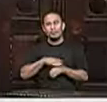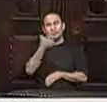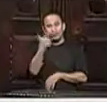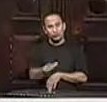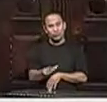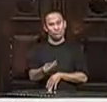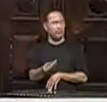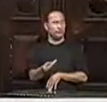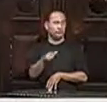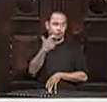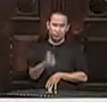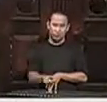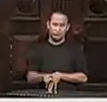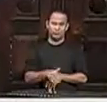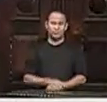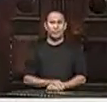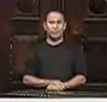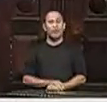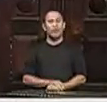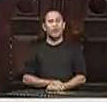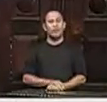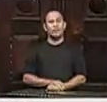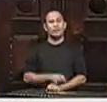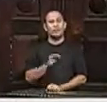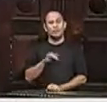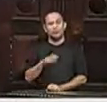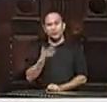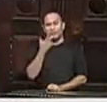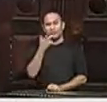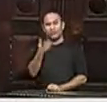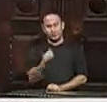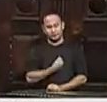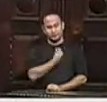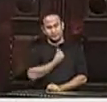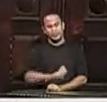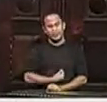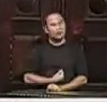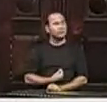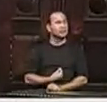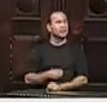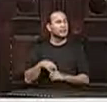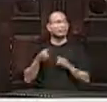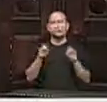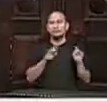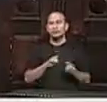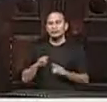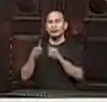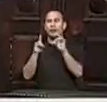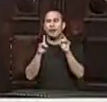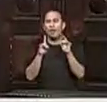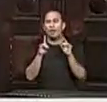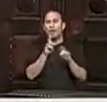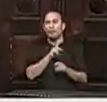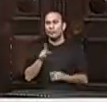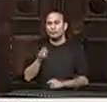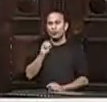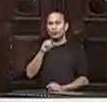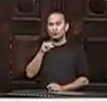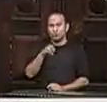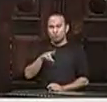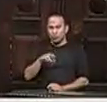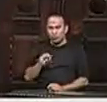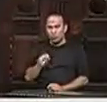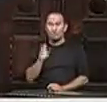vez, foi ressaltada a presença também de especialistas em economia fluminense, professor Mauro Osório, professor